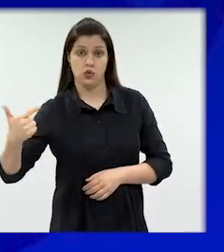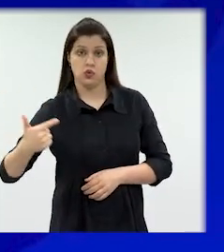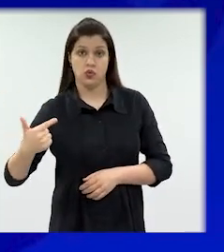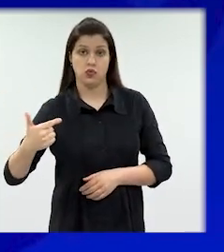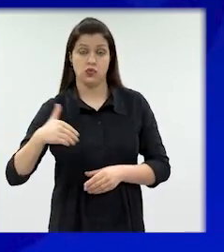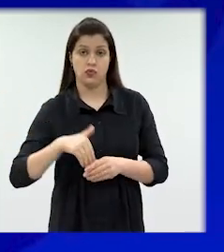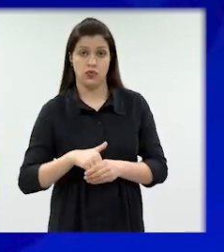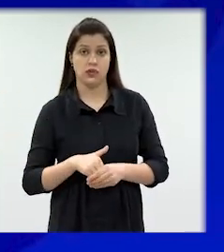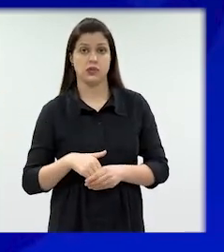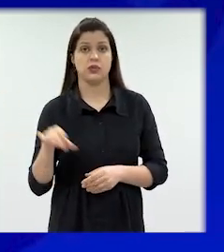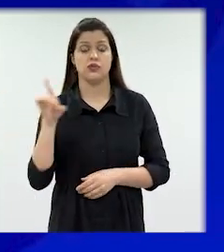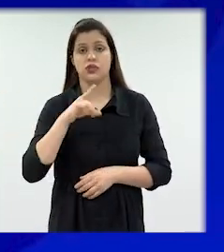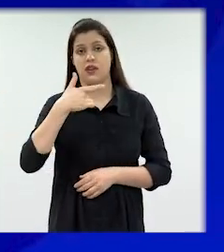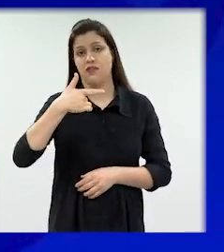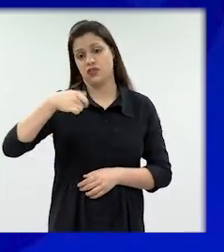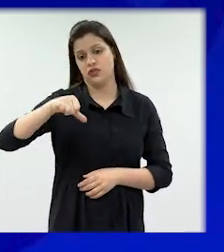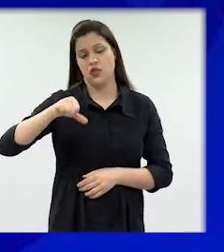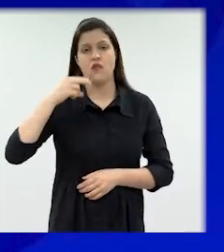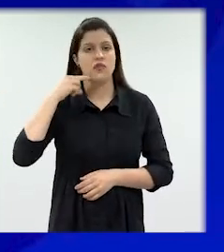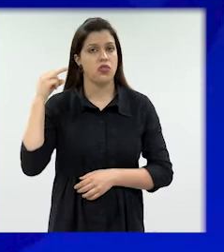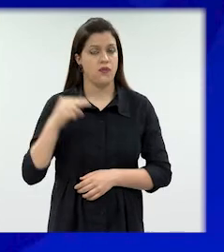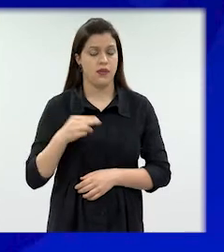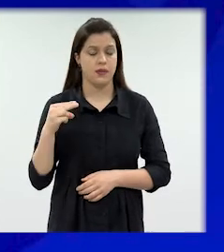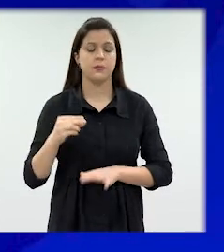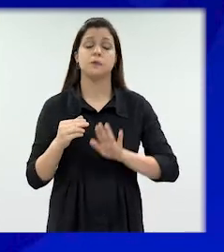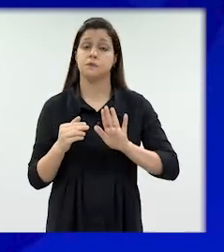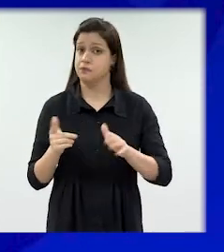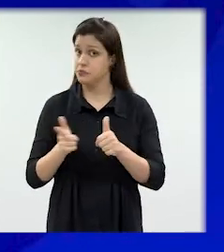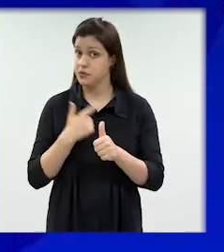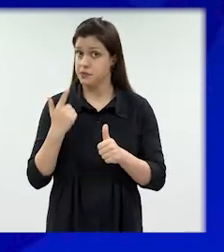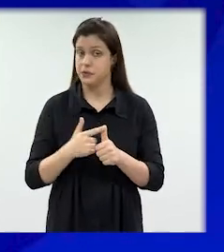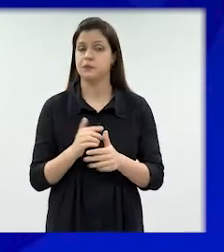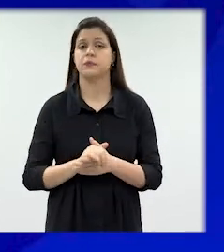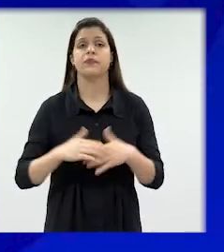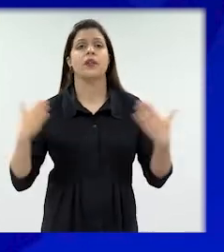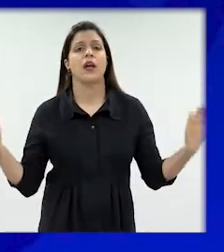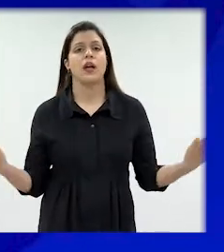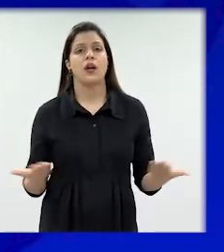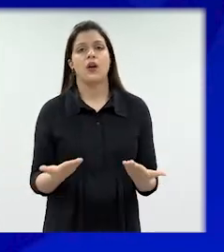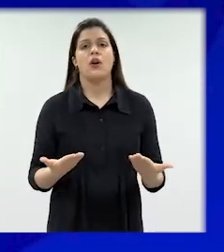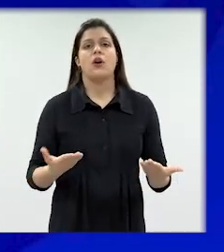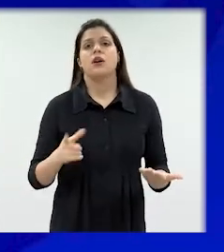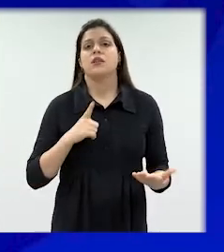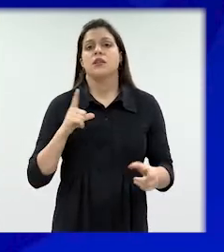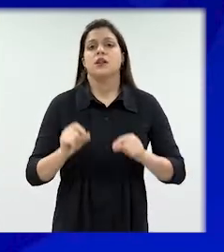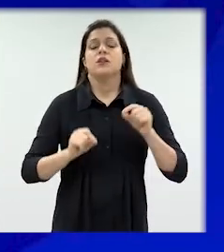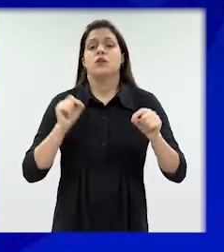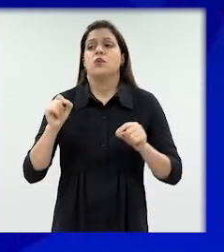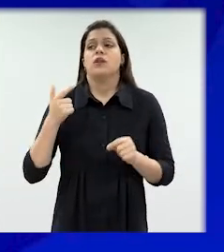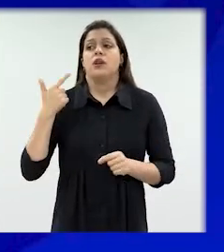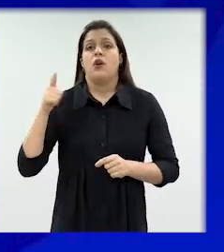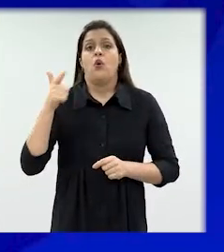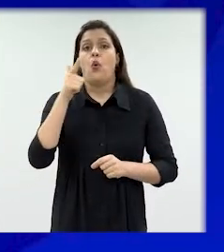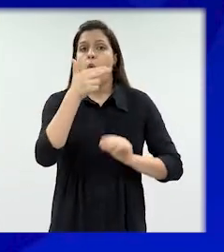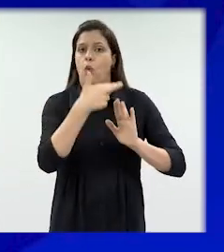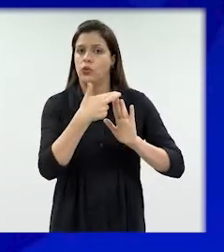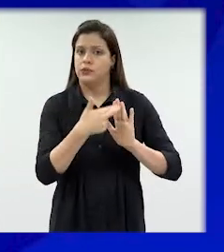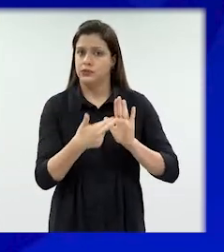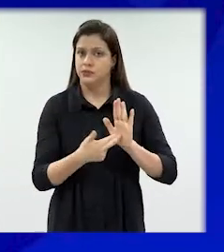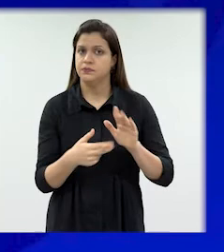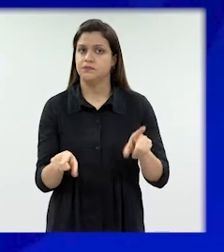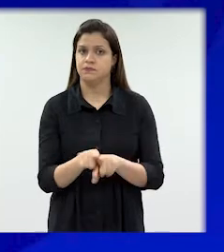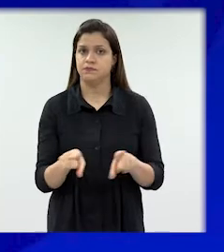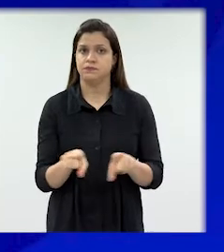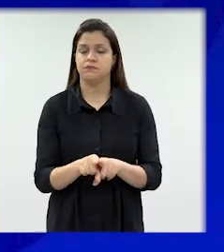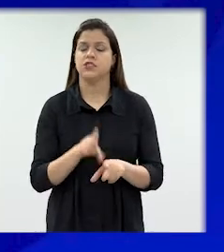29 de novembro, se houver segundo turno. Esse foi o primeiro passo. Agora está se adotando algumas outras medidas. Ele